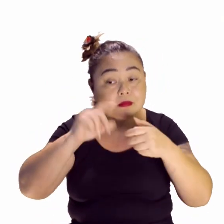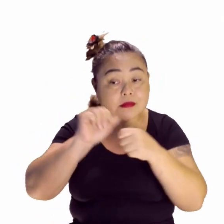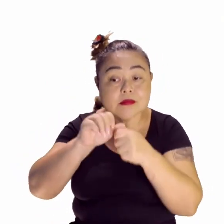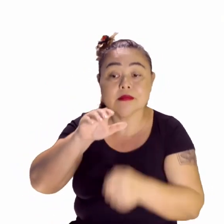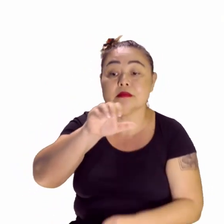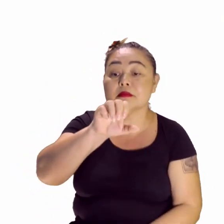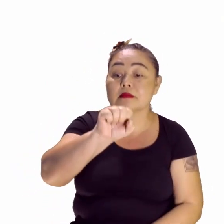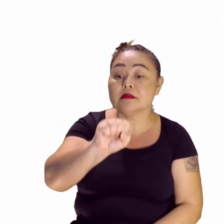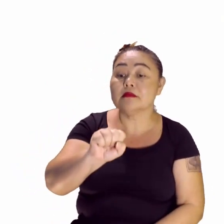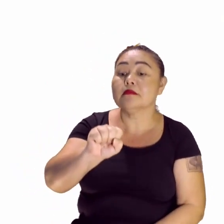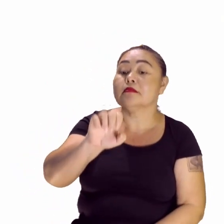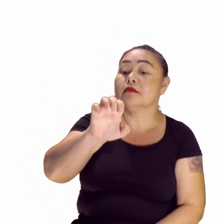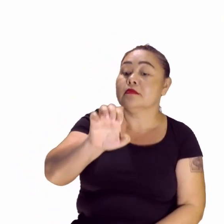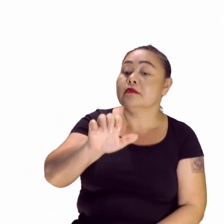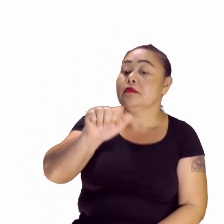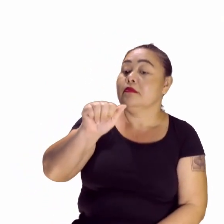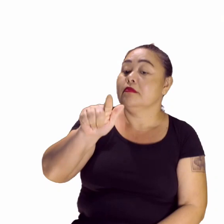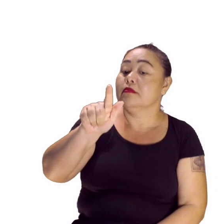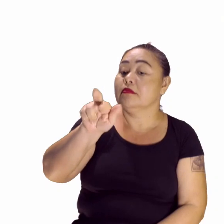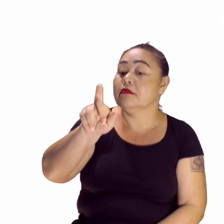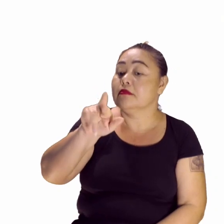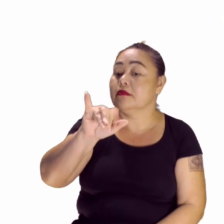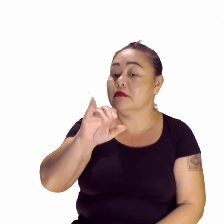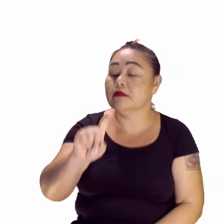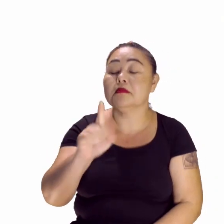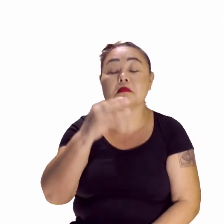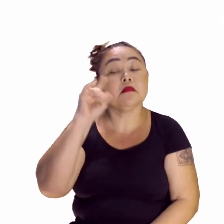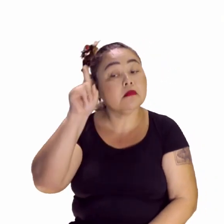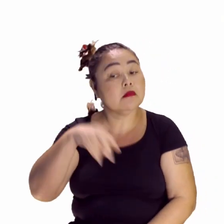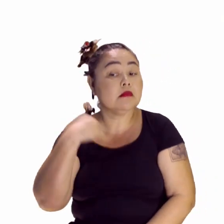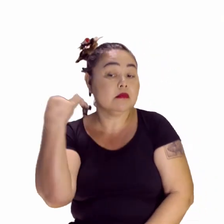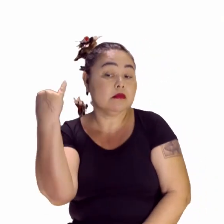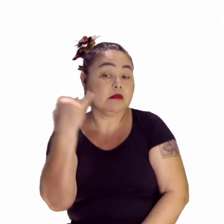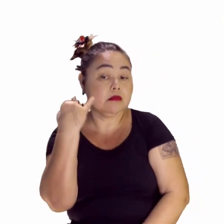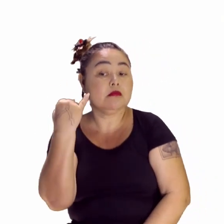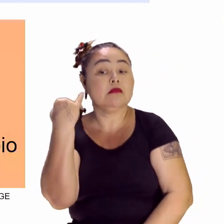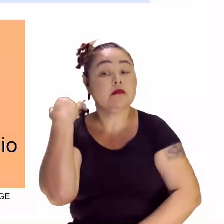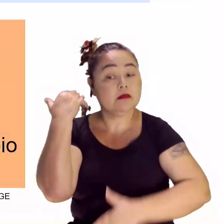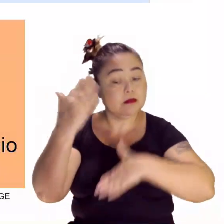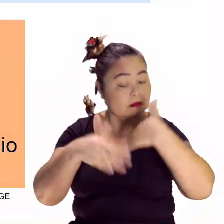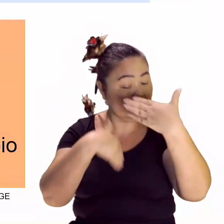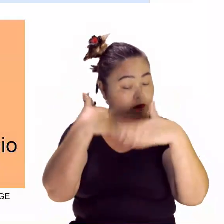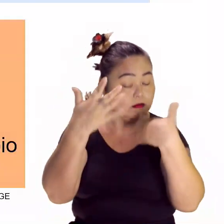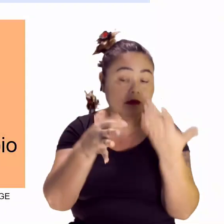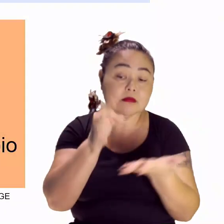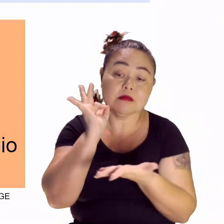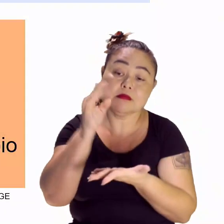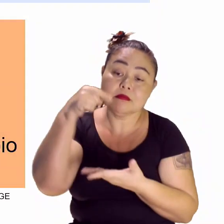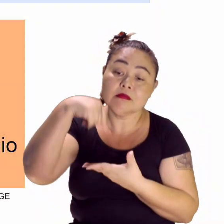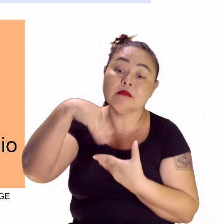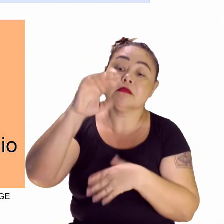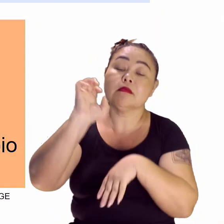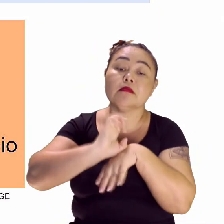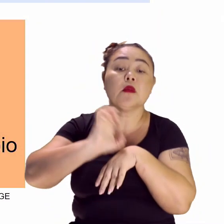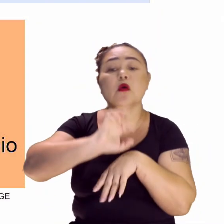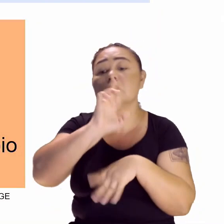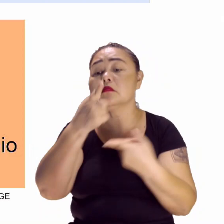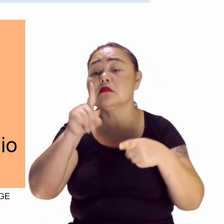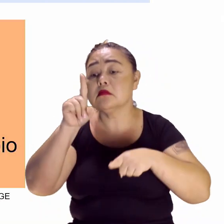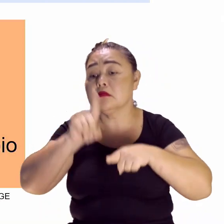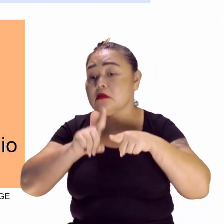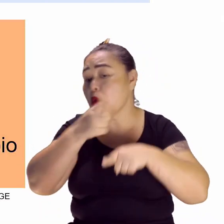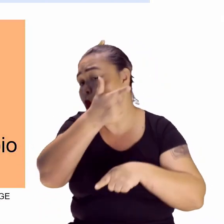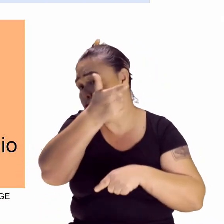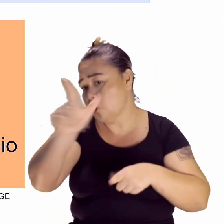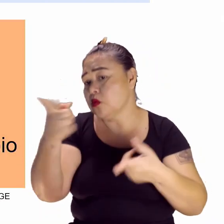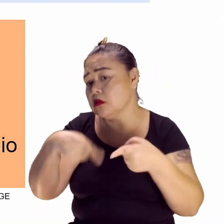assim Agri também agenda aqui dentro de Rondônia muito importante para o desenvolvimento do café de Rondônia café mas de outras culturas